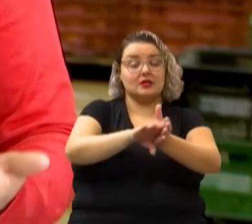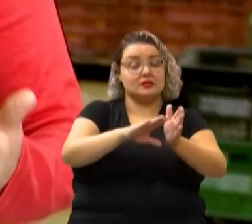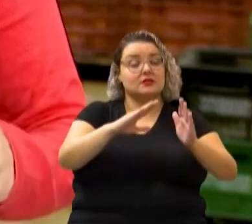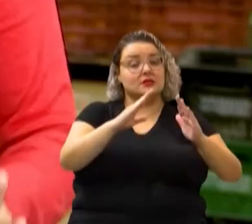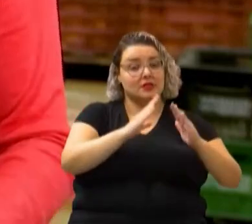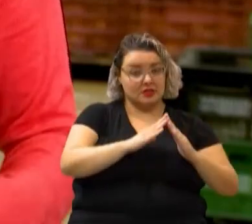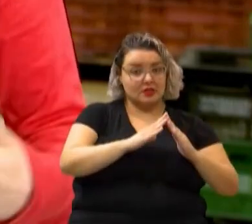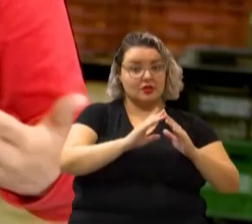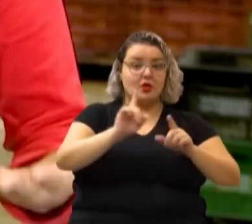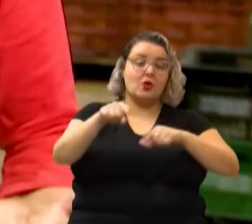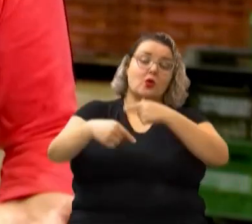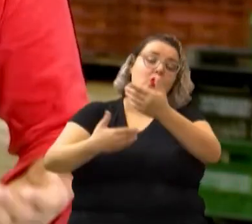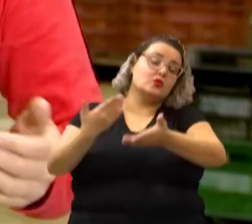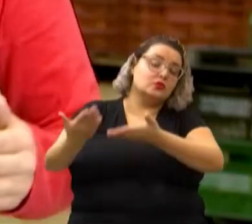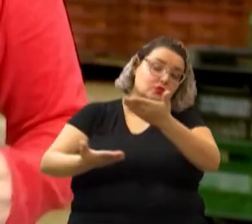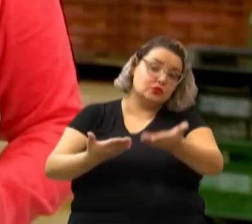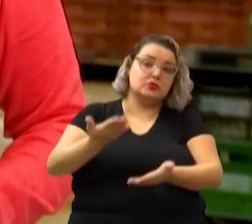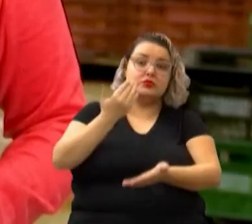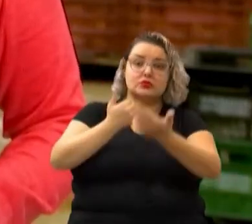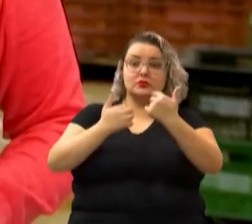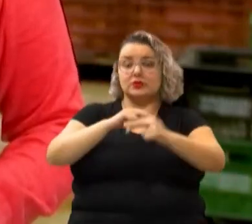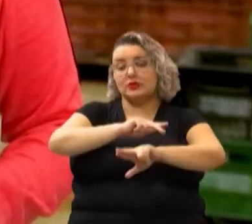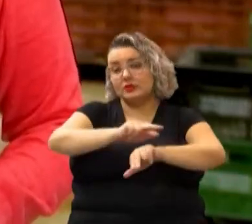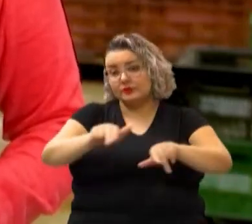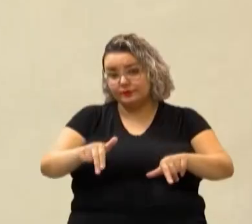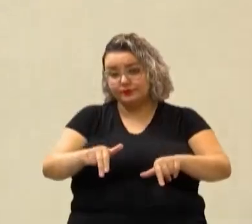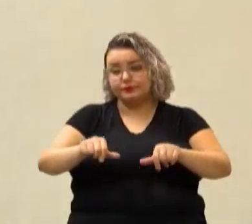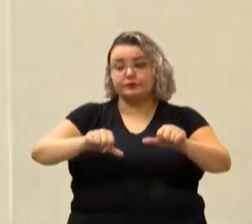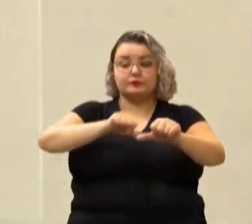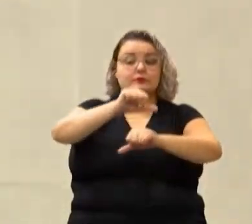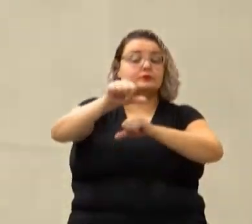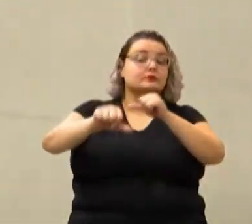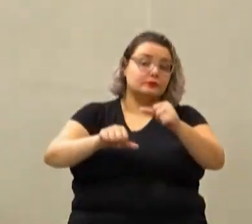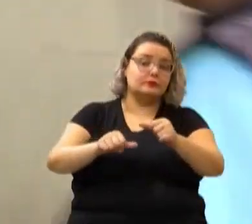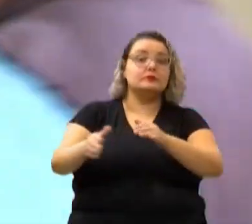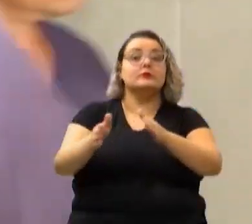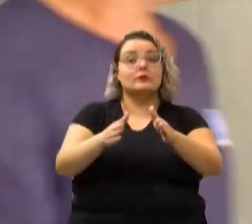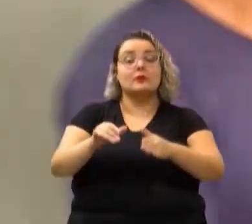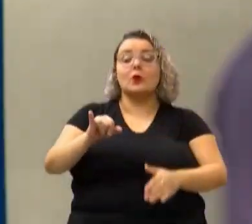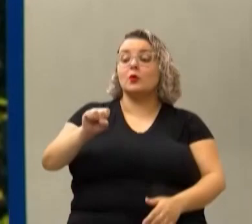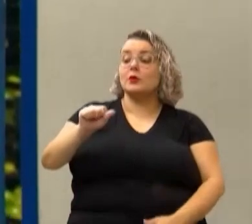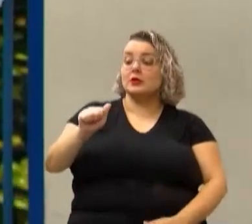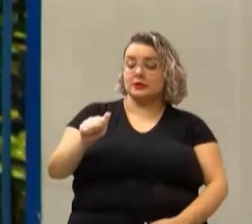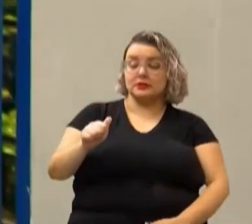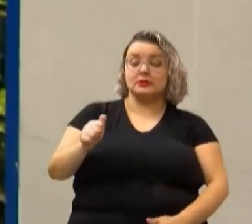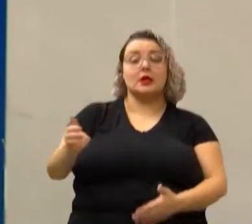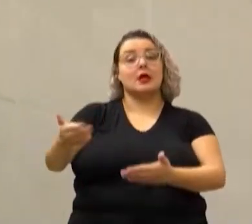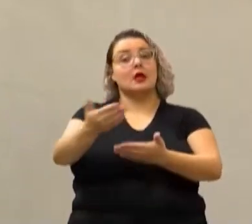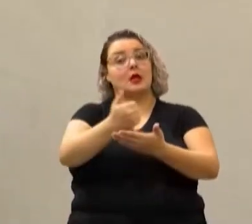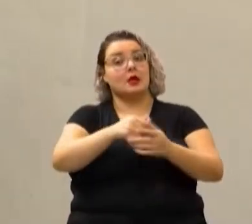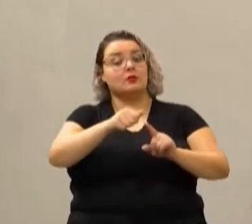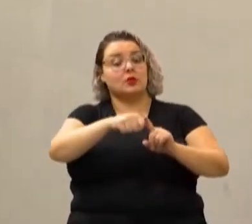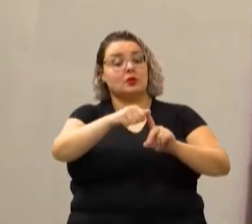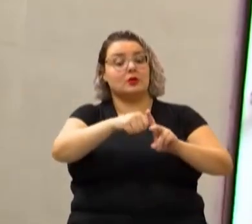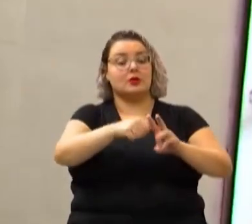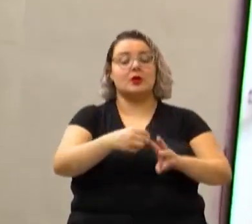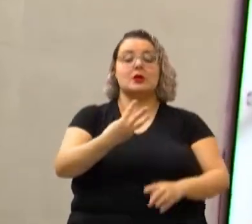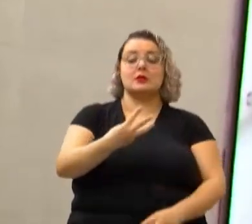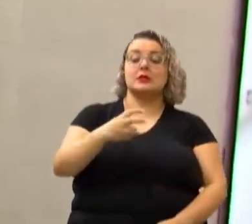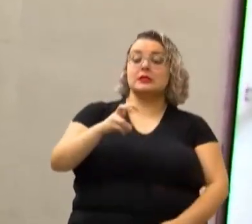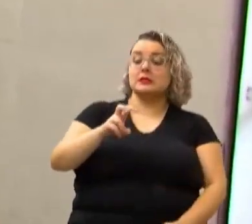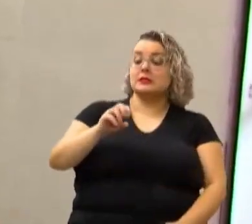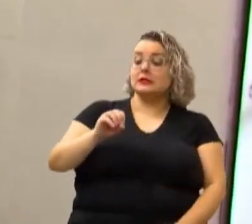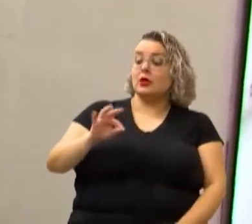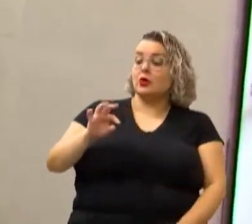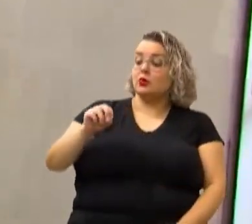à sua residência ou a outros serviços alimentares. Revertendo esses casos, o ISA arrecada mensalmente